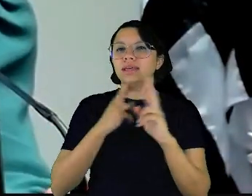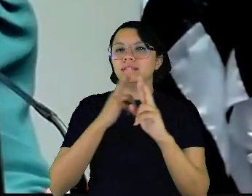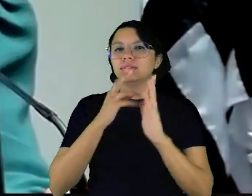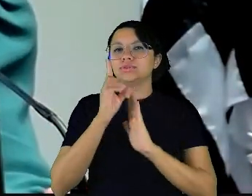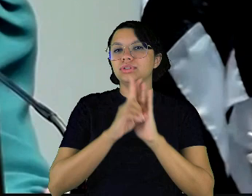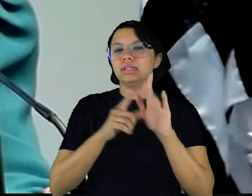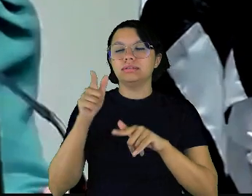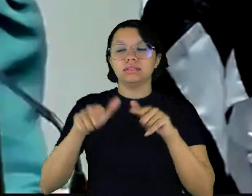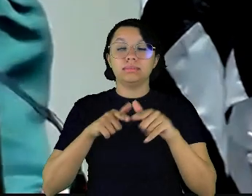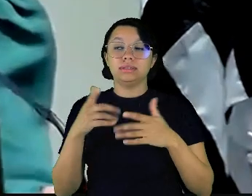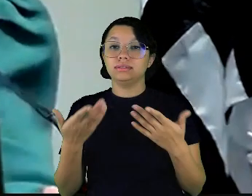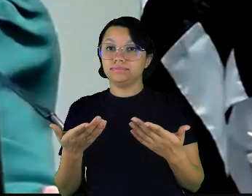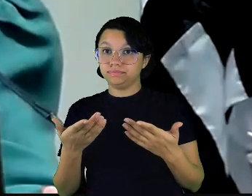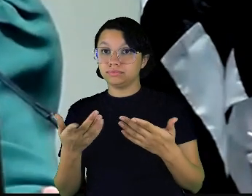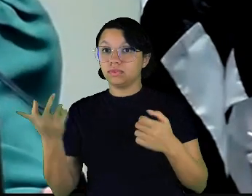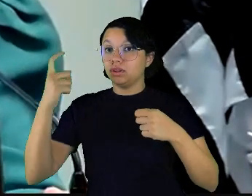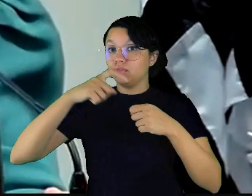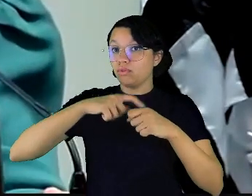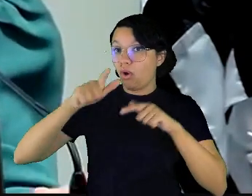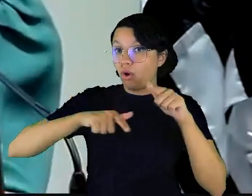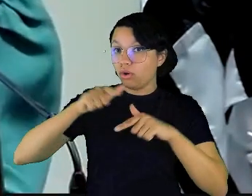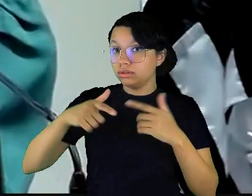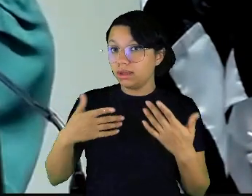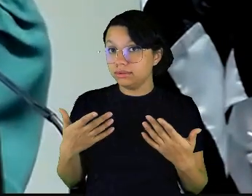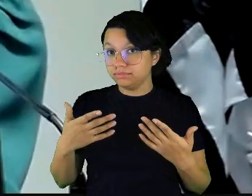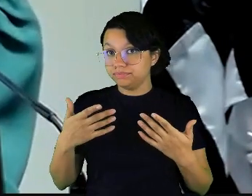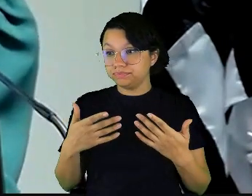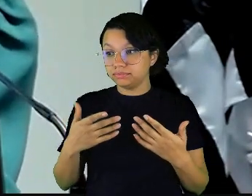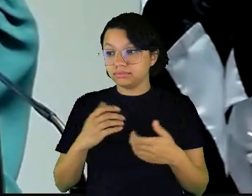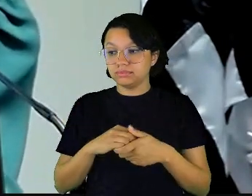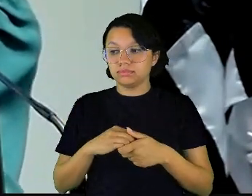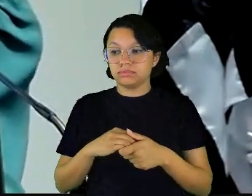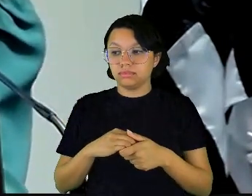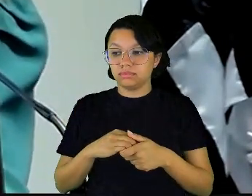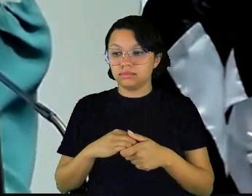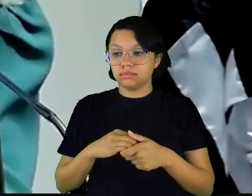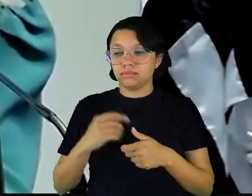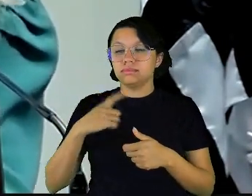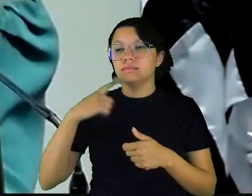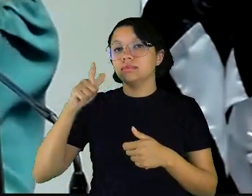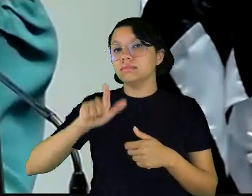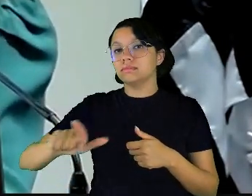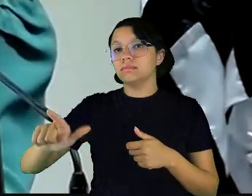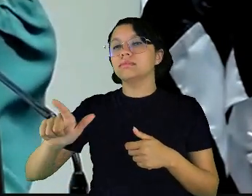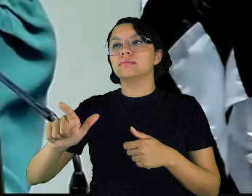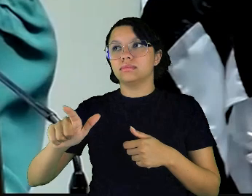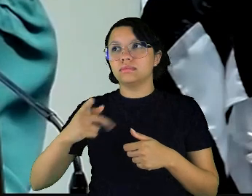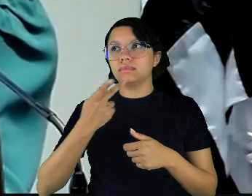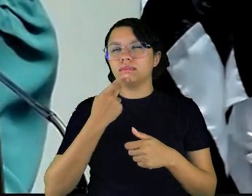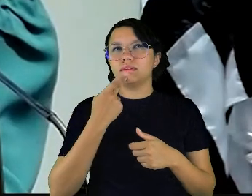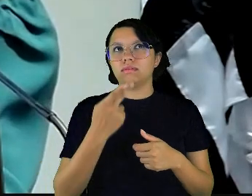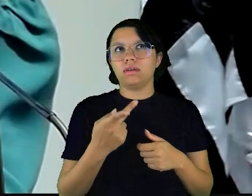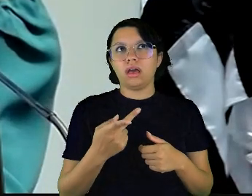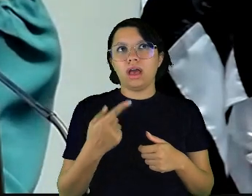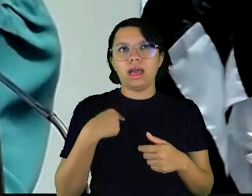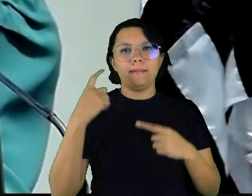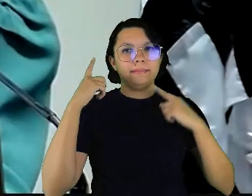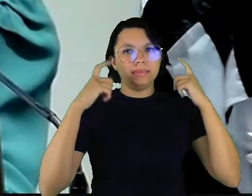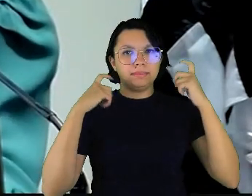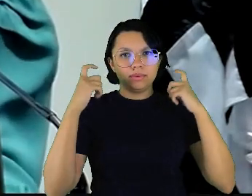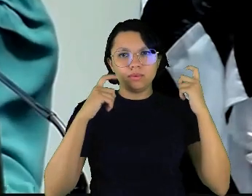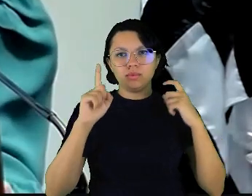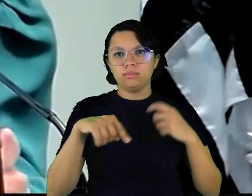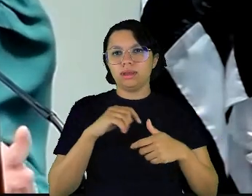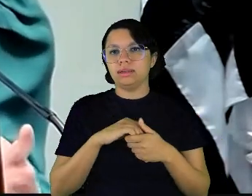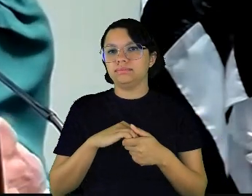trabalhista? Né? Ele voltou ao trabalho. E um outro ponto também que preocupa